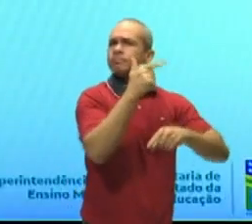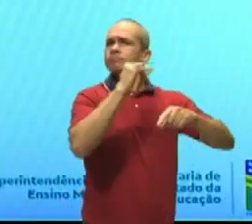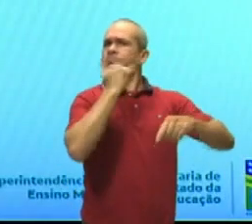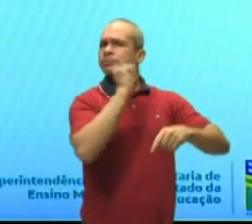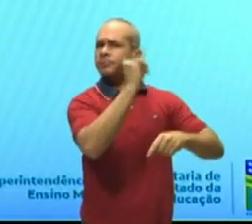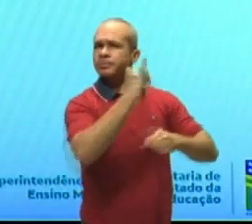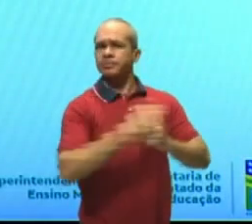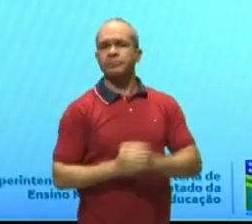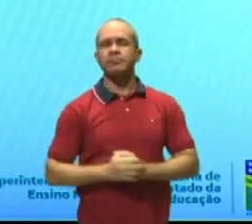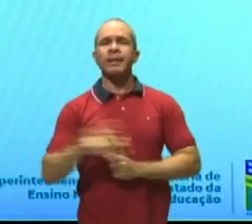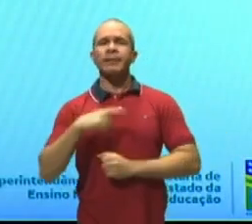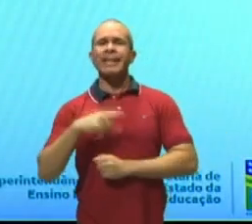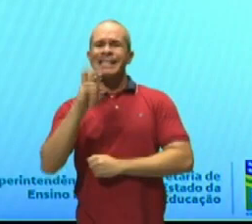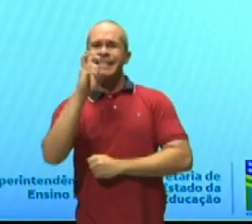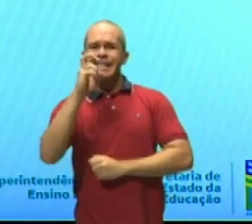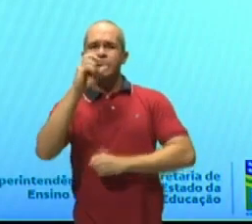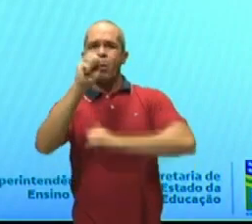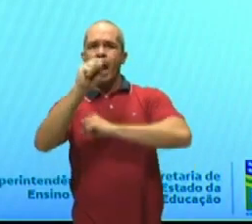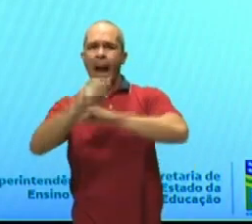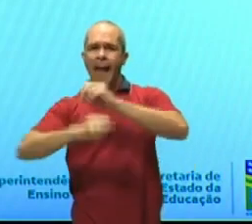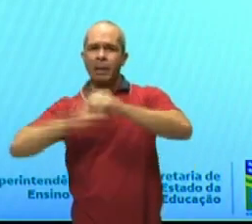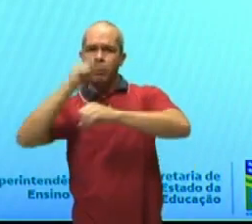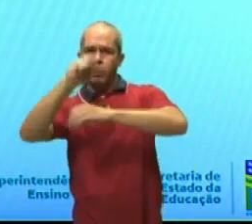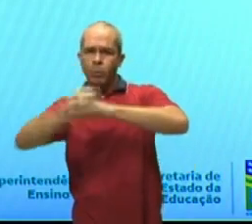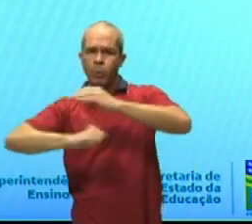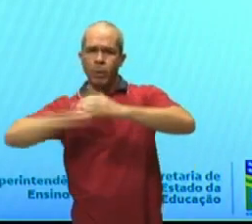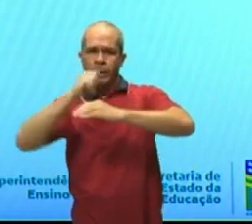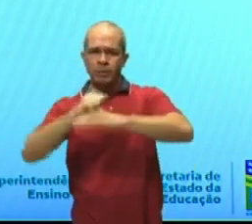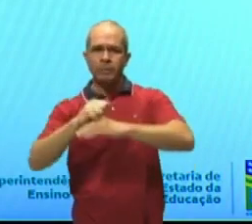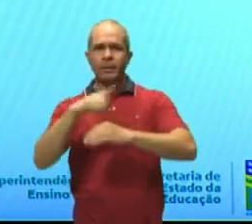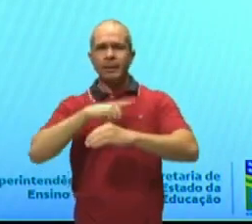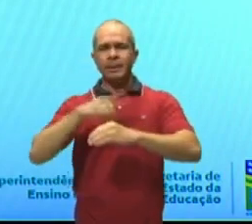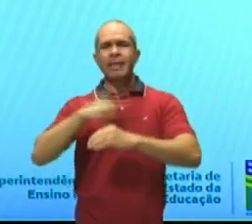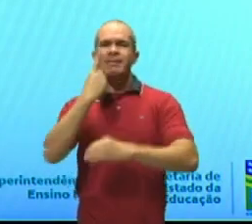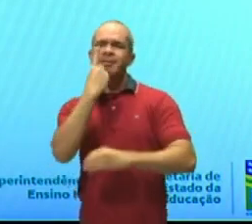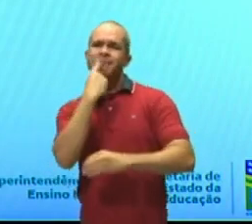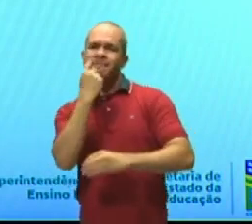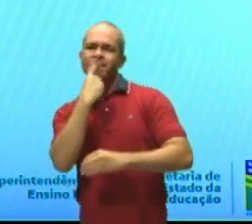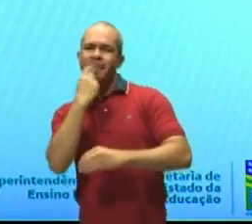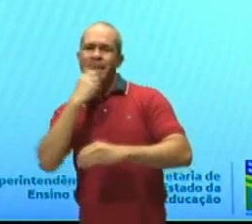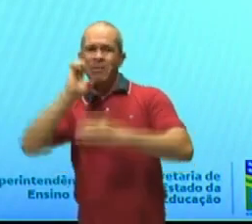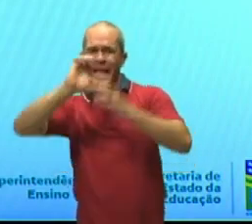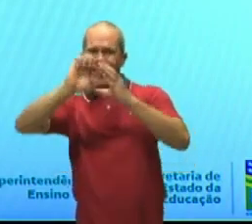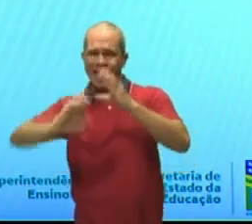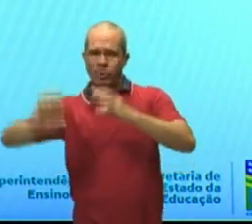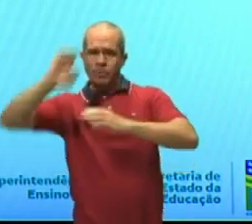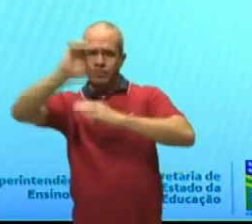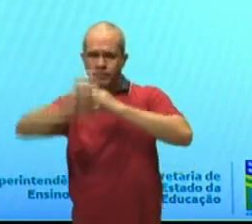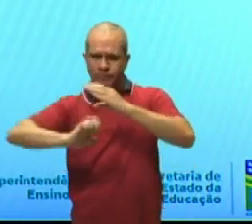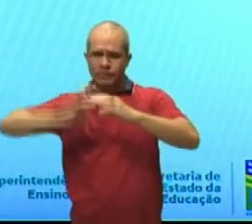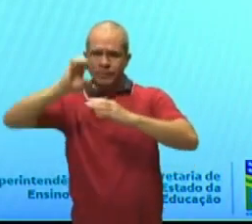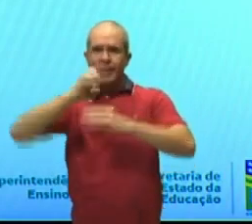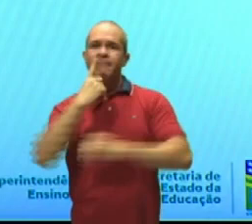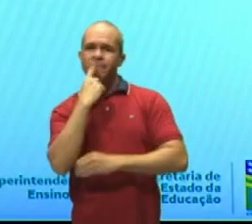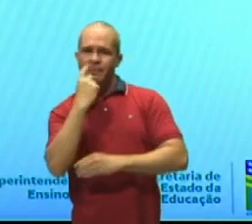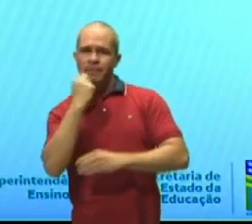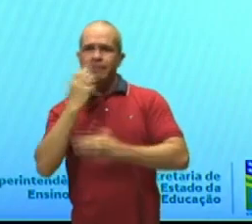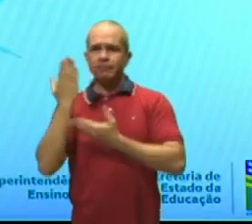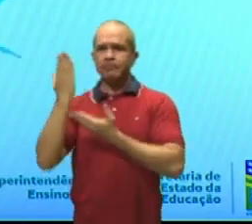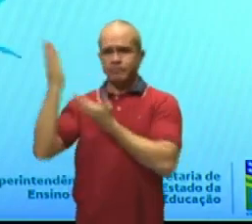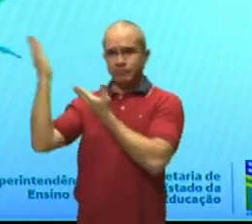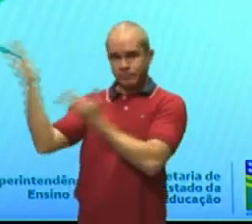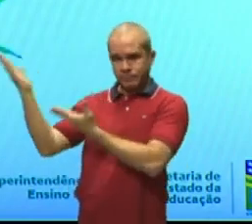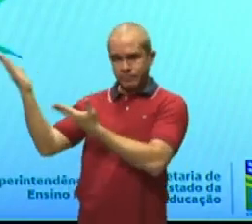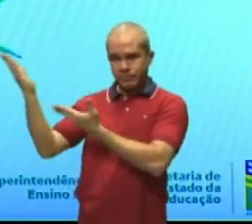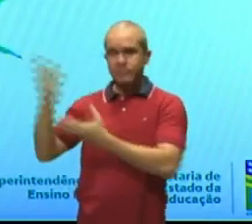átomos, e esse vermelhinho aí são os meus elétrons ao redor do meu núcleo em preto. E aí o que eu observo? Esse elétron, se for um